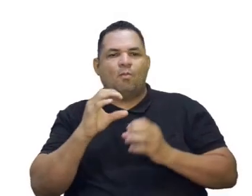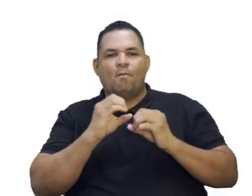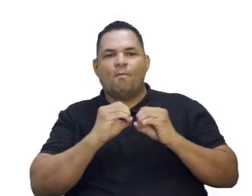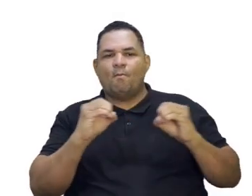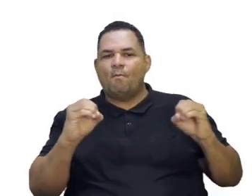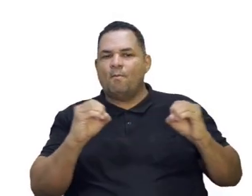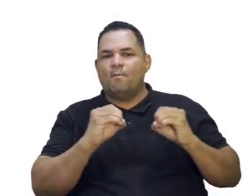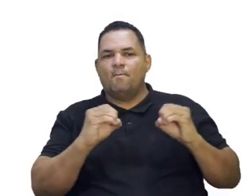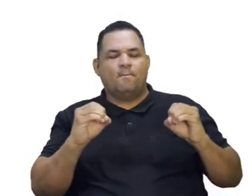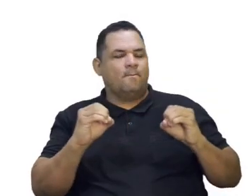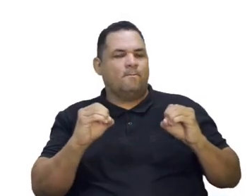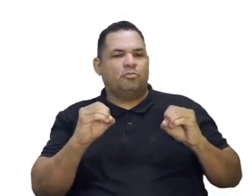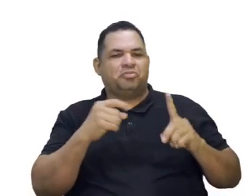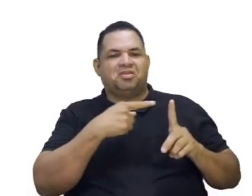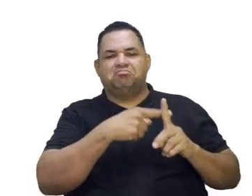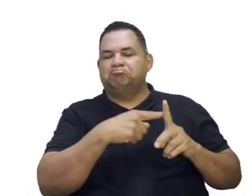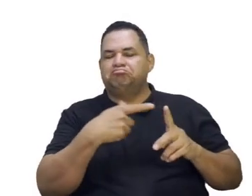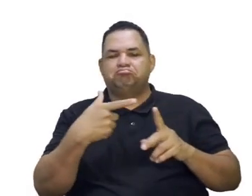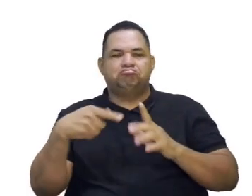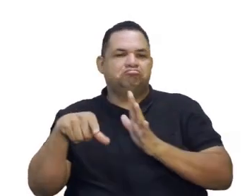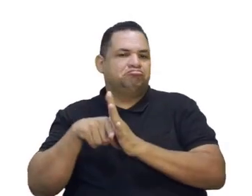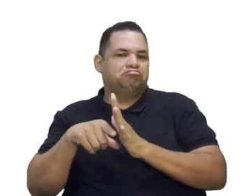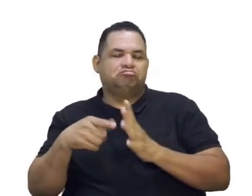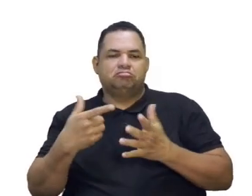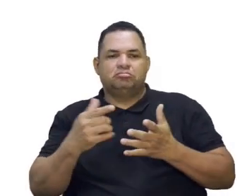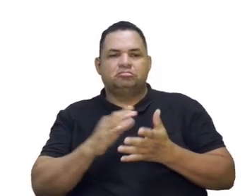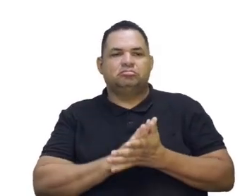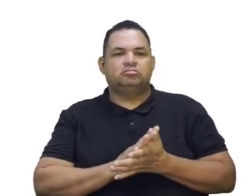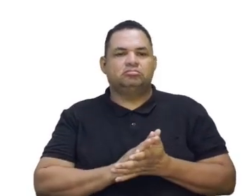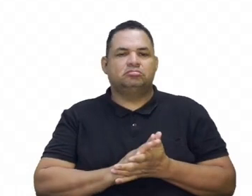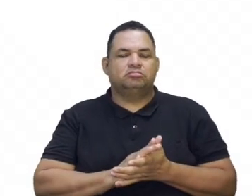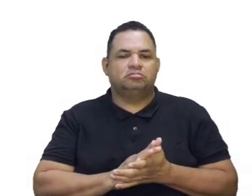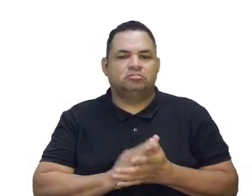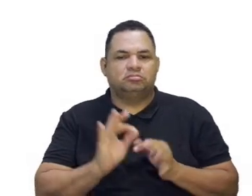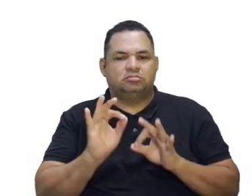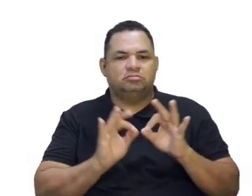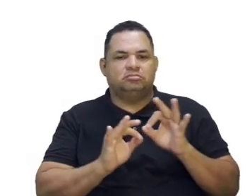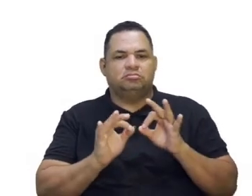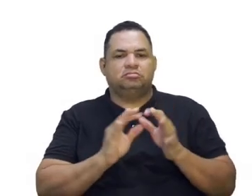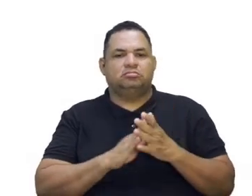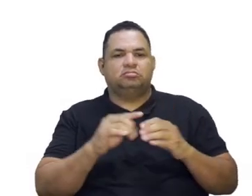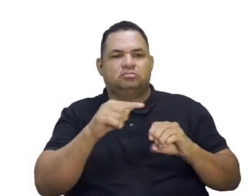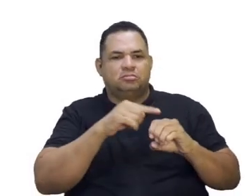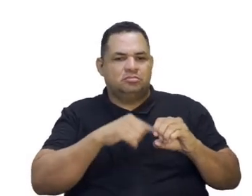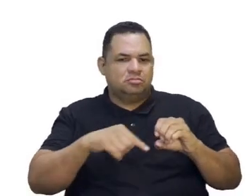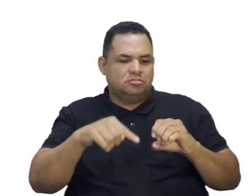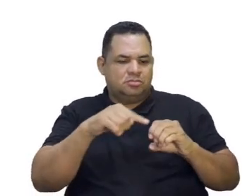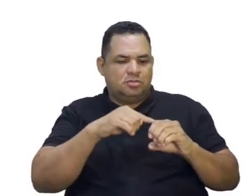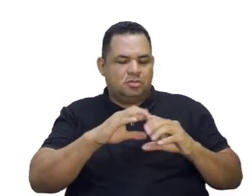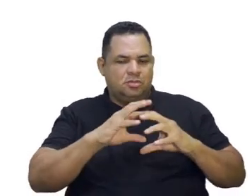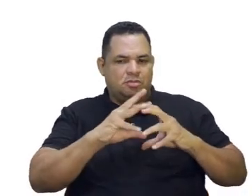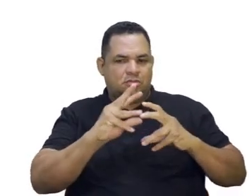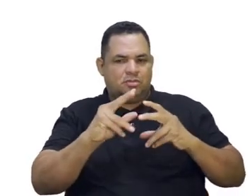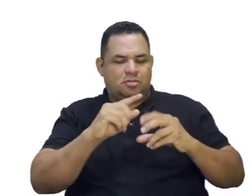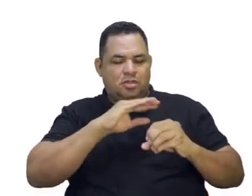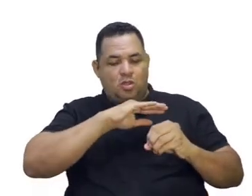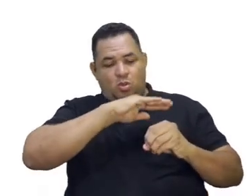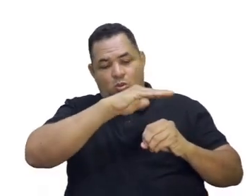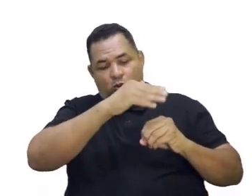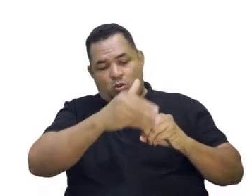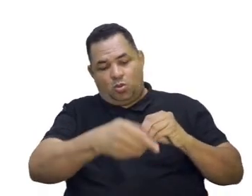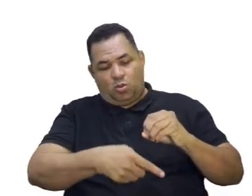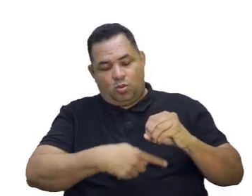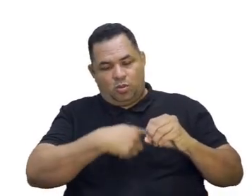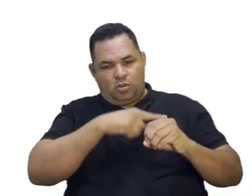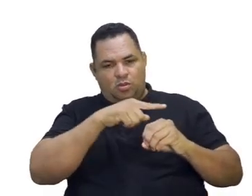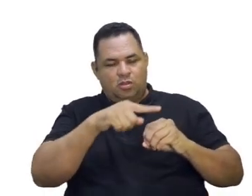de carga. Essa carga elétrica seria a esfera num todo, o átomo